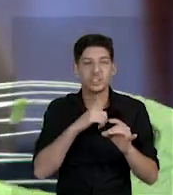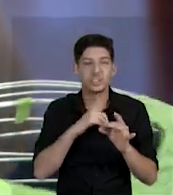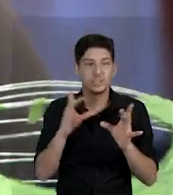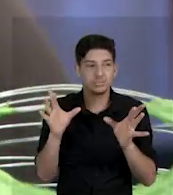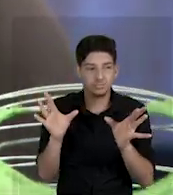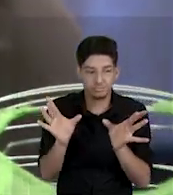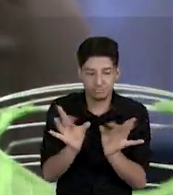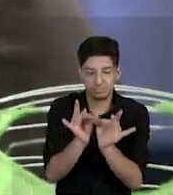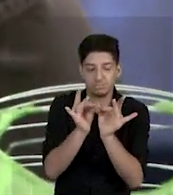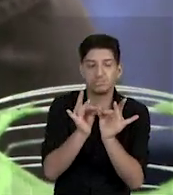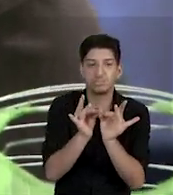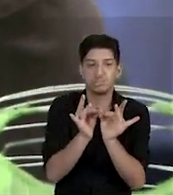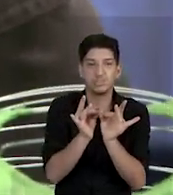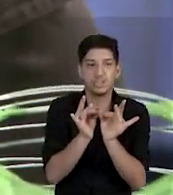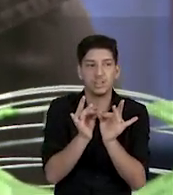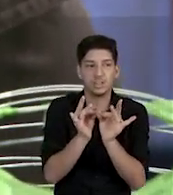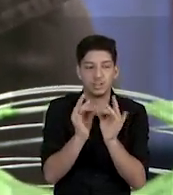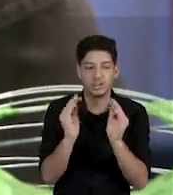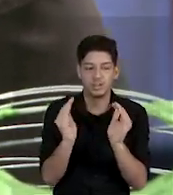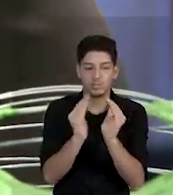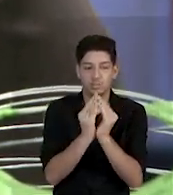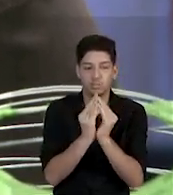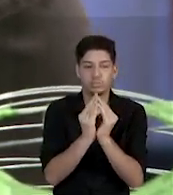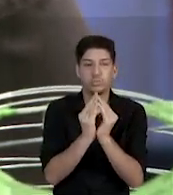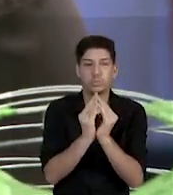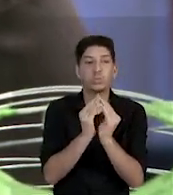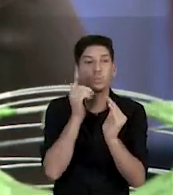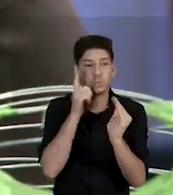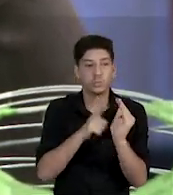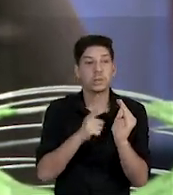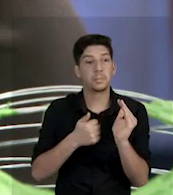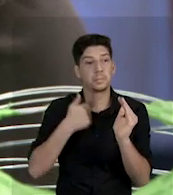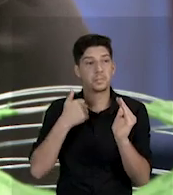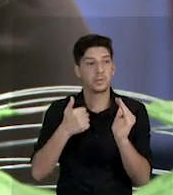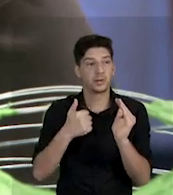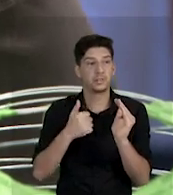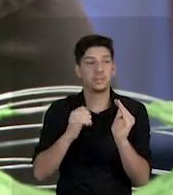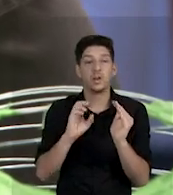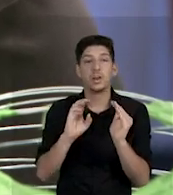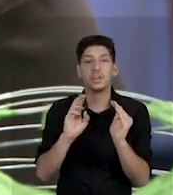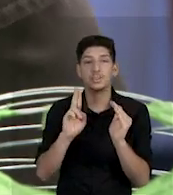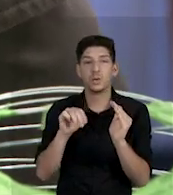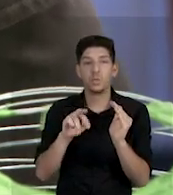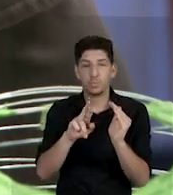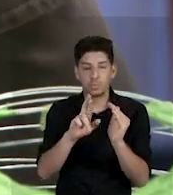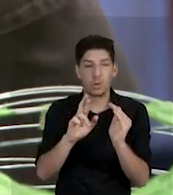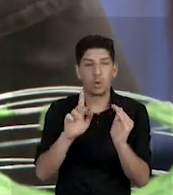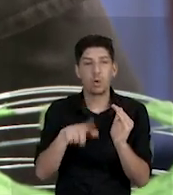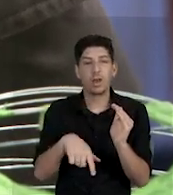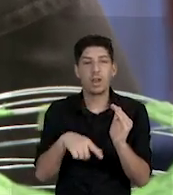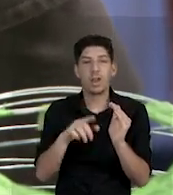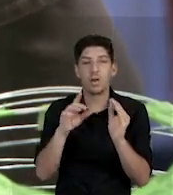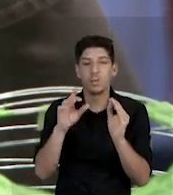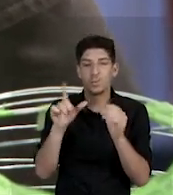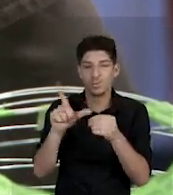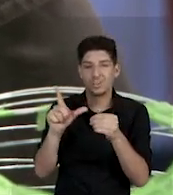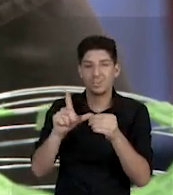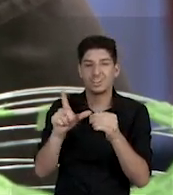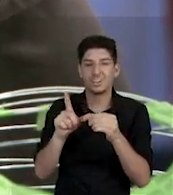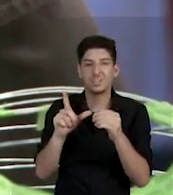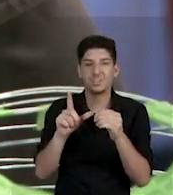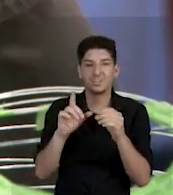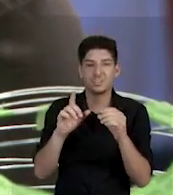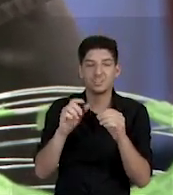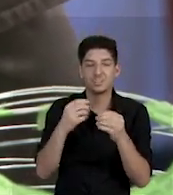bom funcionamento dessas duas lentes. E esse humor aqui, que existe, esse líquido transparente, ele